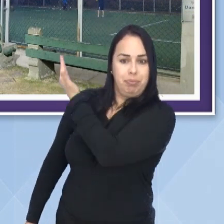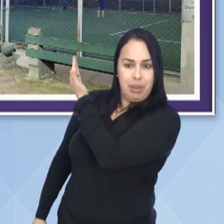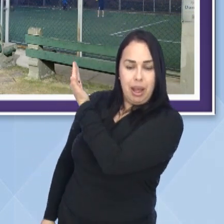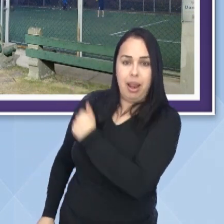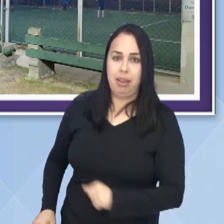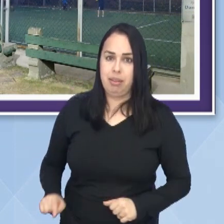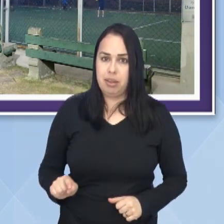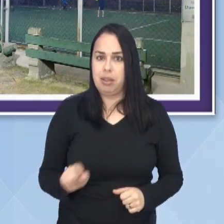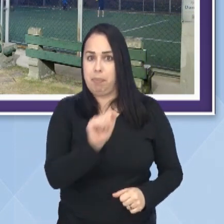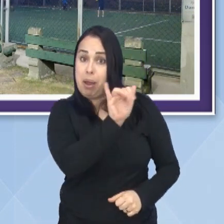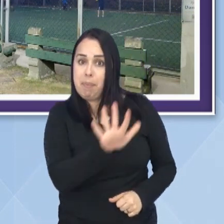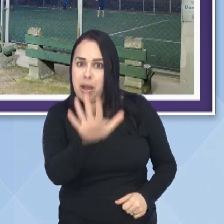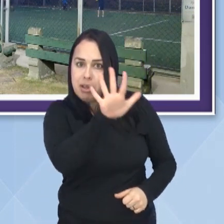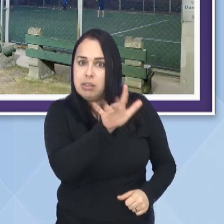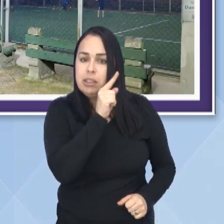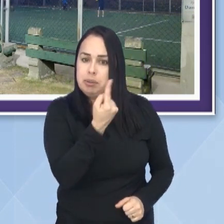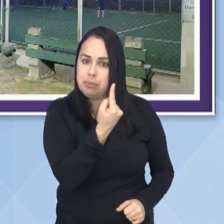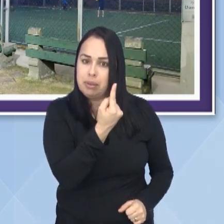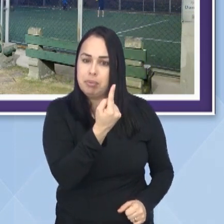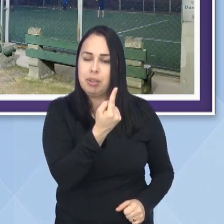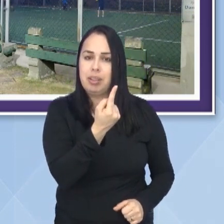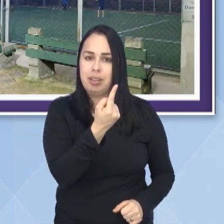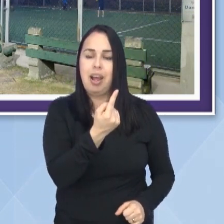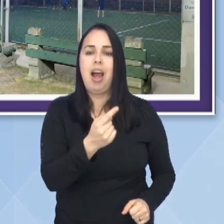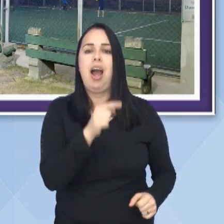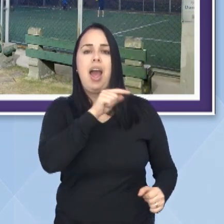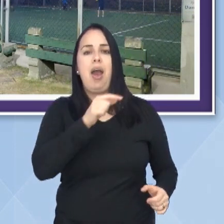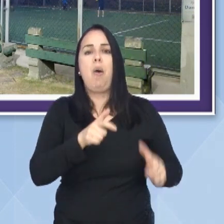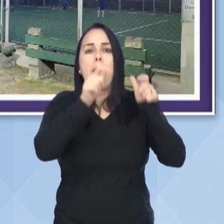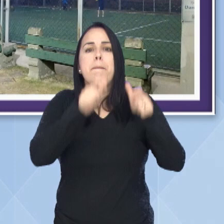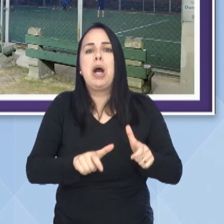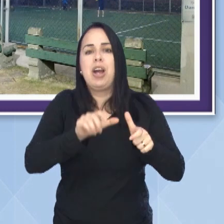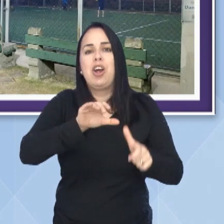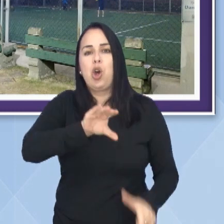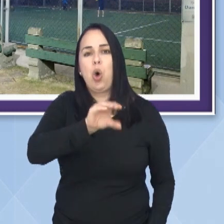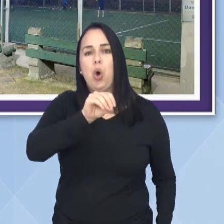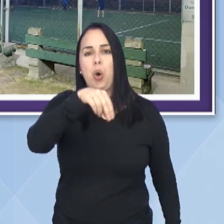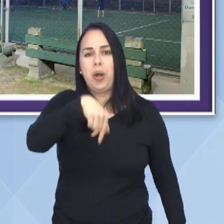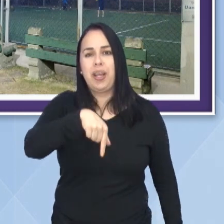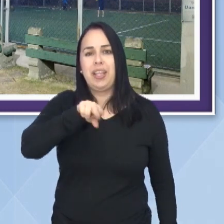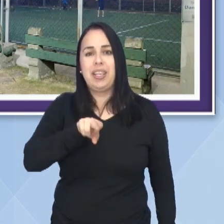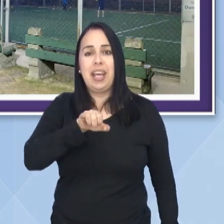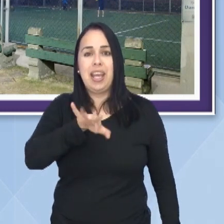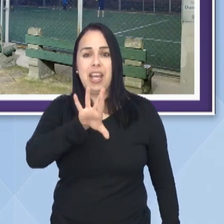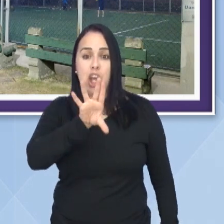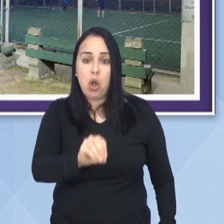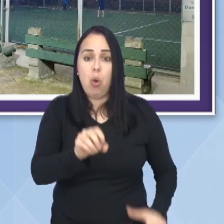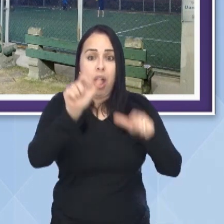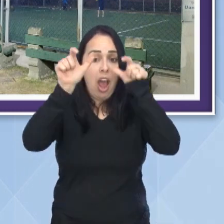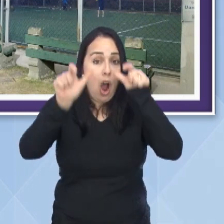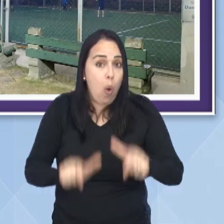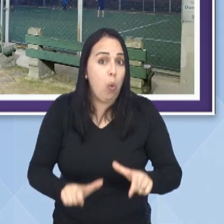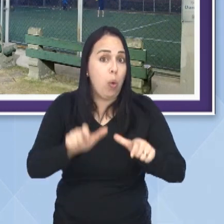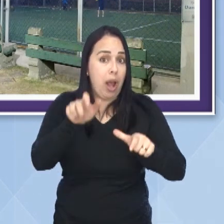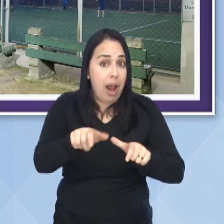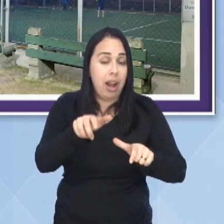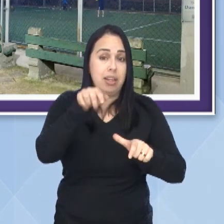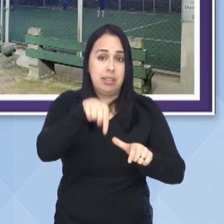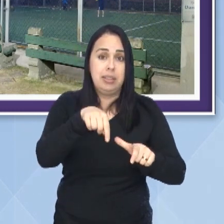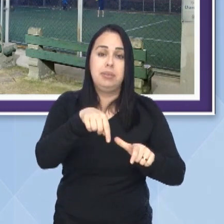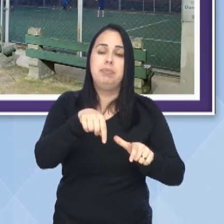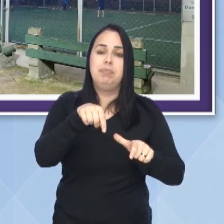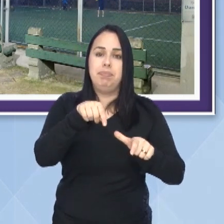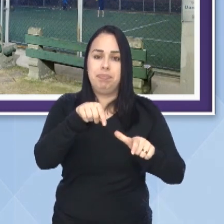fala. Ali em cima é o Coqueiro, Jardim Coqueiro. É o espaço do Jardim Coqueiro,